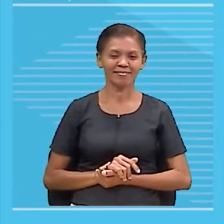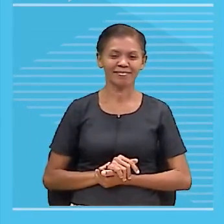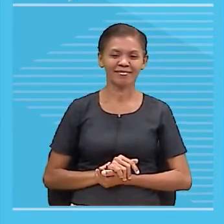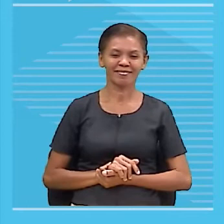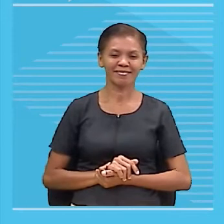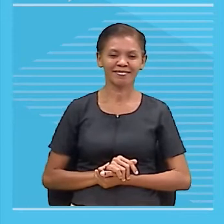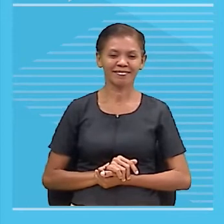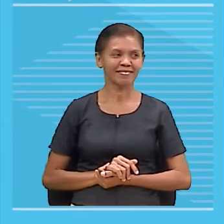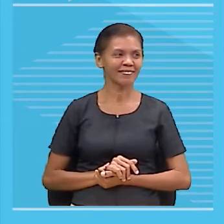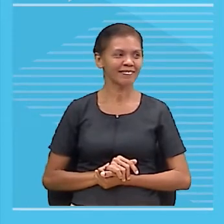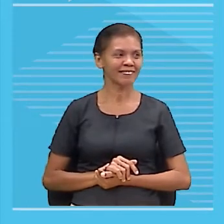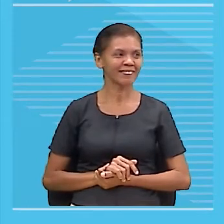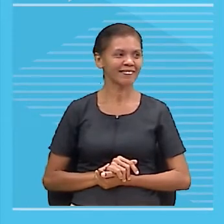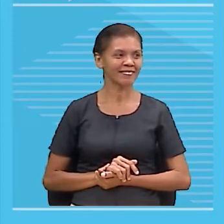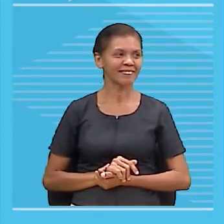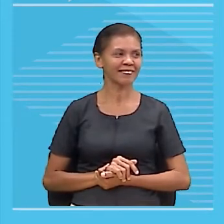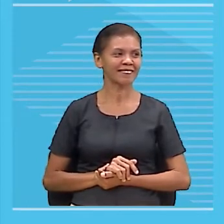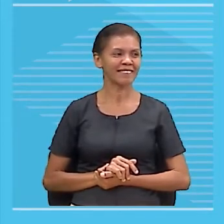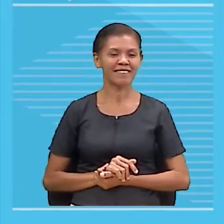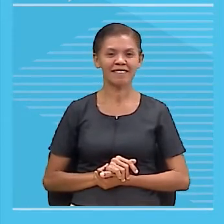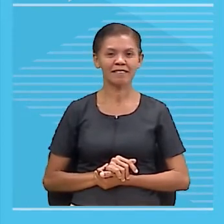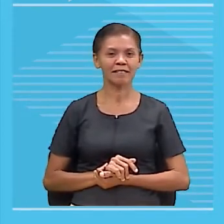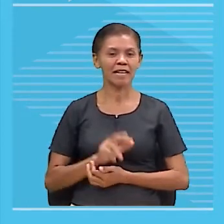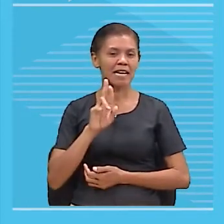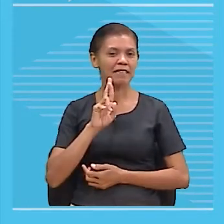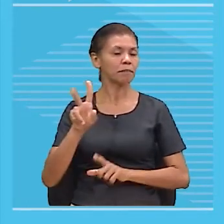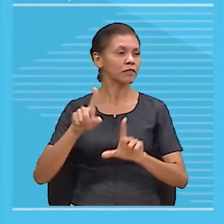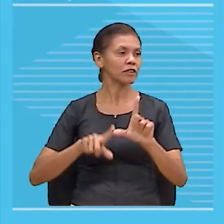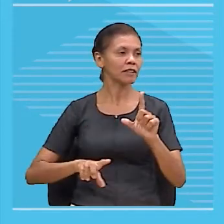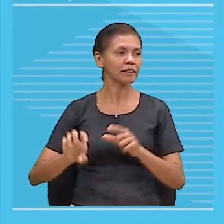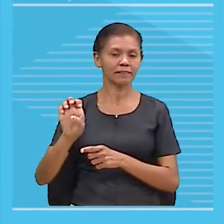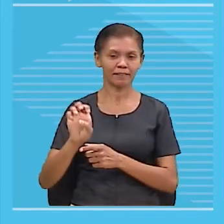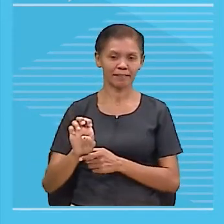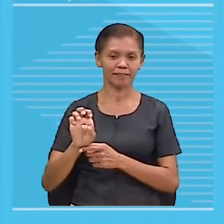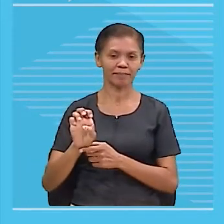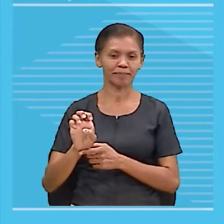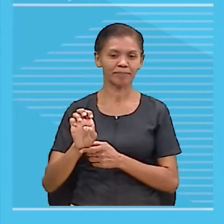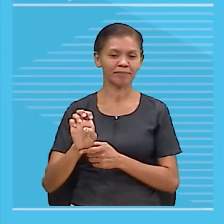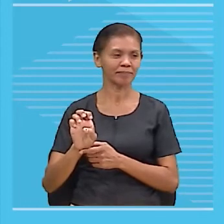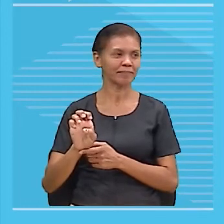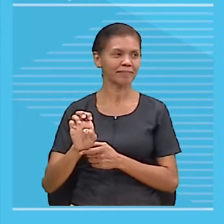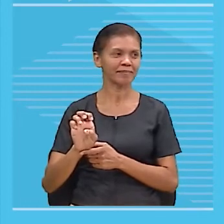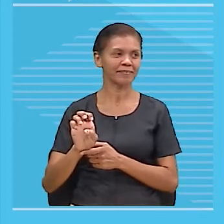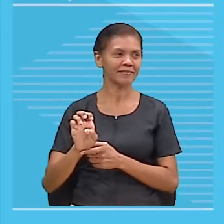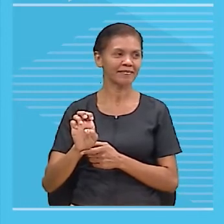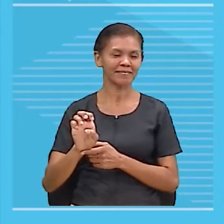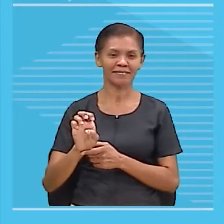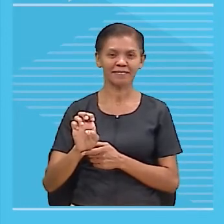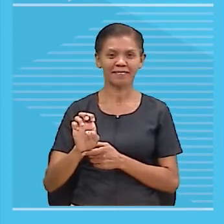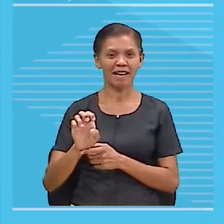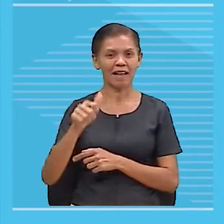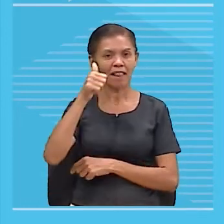Pronto. Já pode marcar a letra E, né? Já vou marcar aqui. A Adriana respondeu, então não vou nem